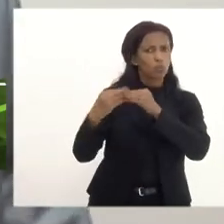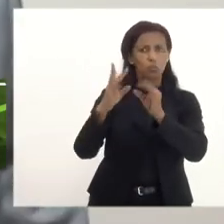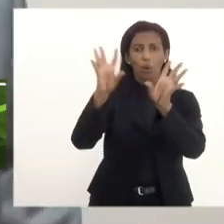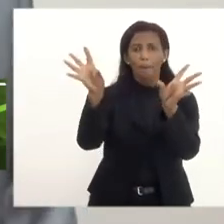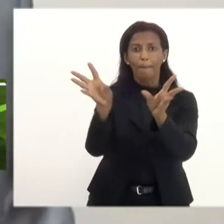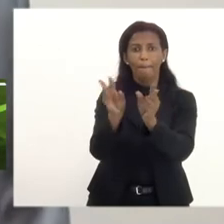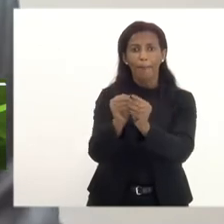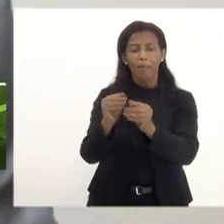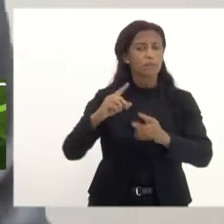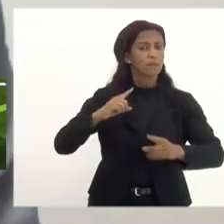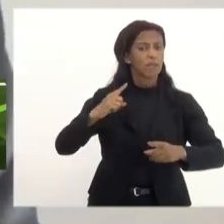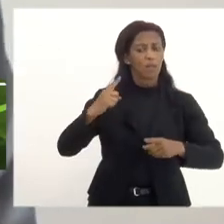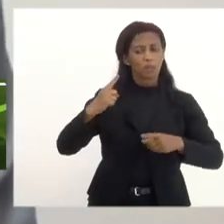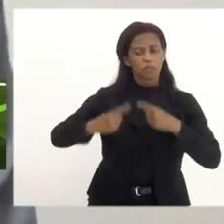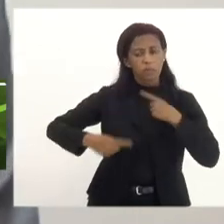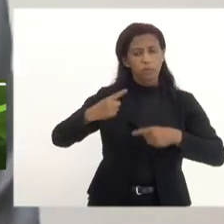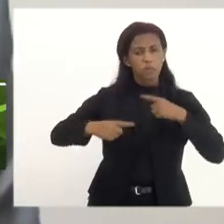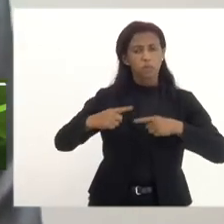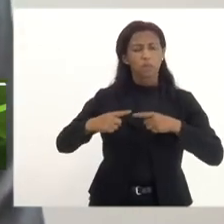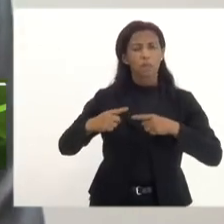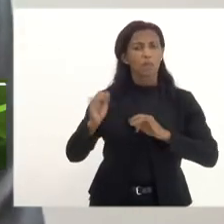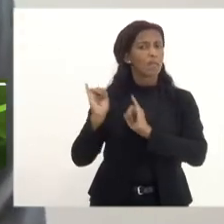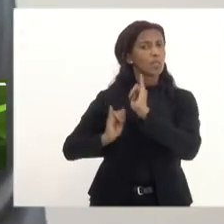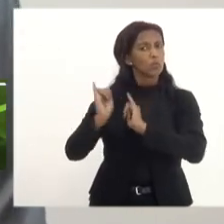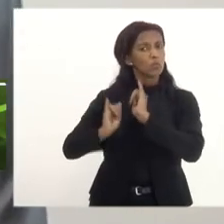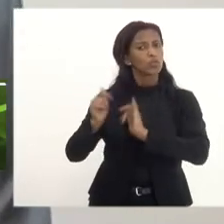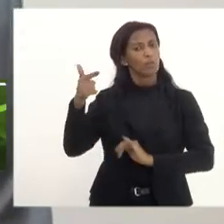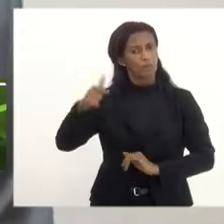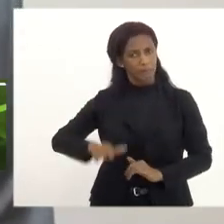na competitividade da indústria novamente, né? E